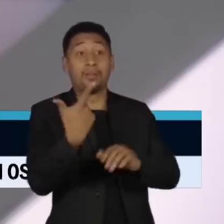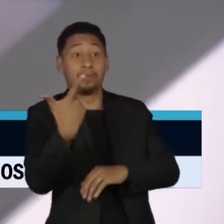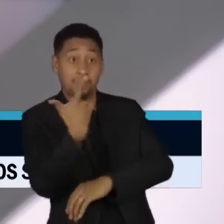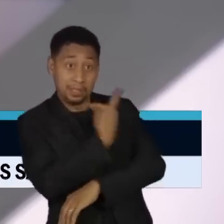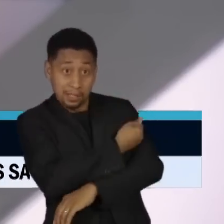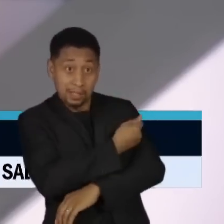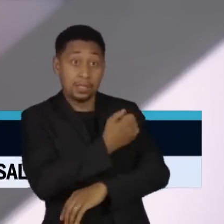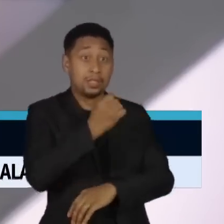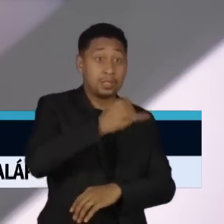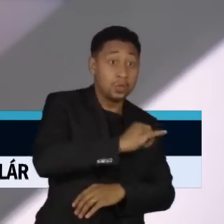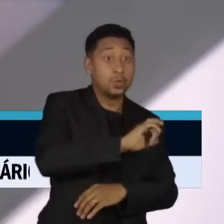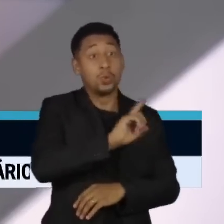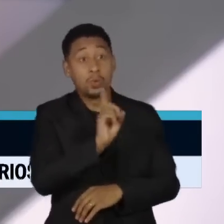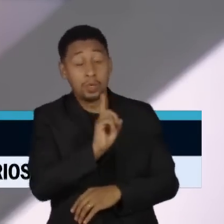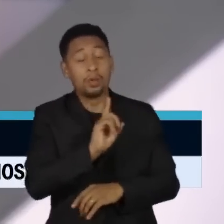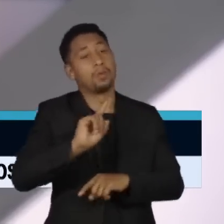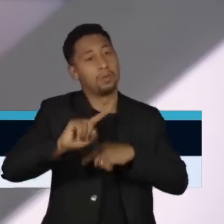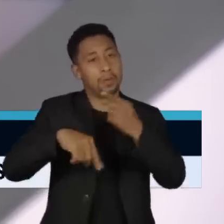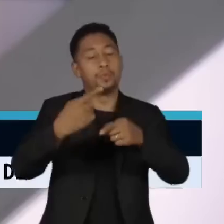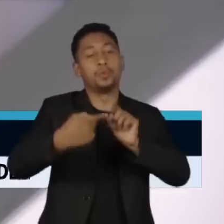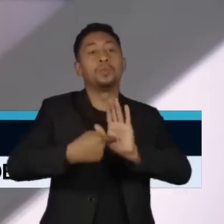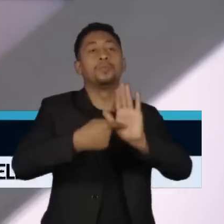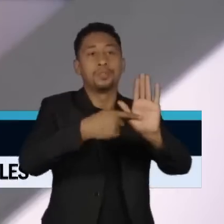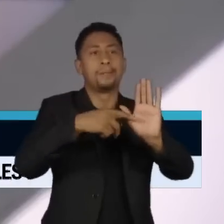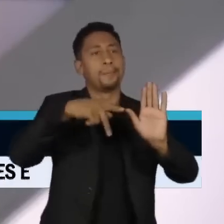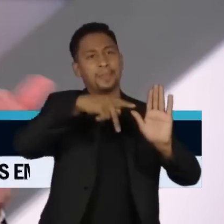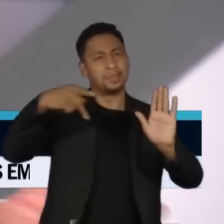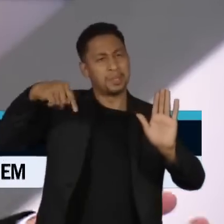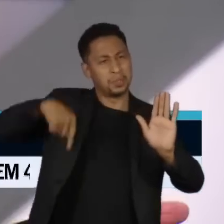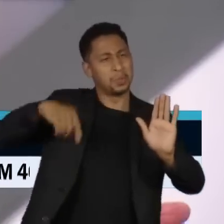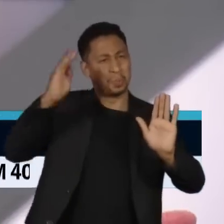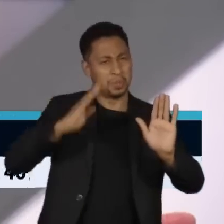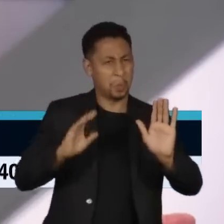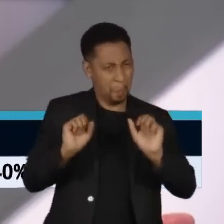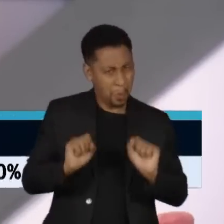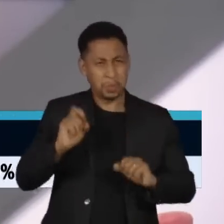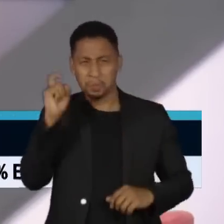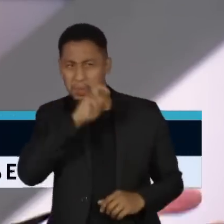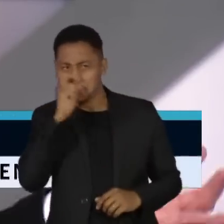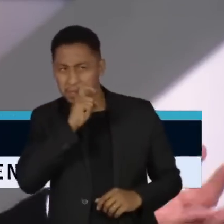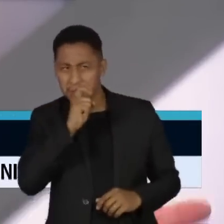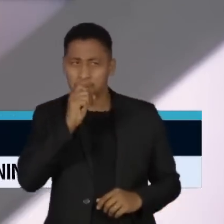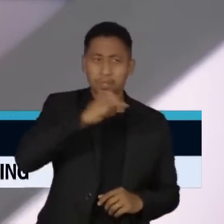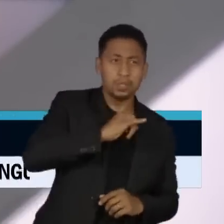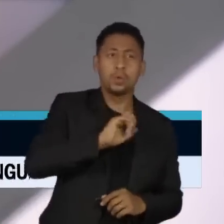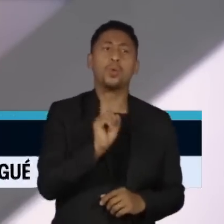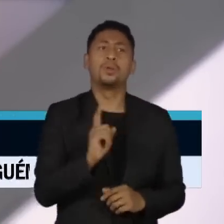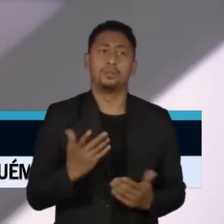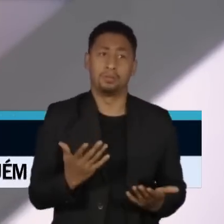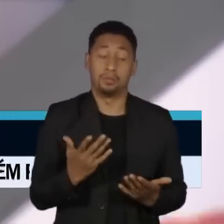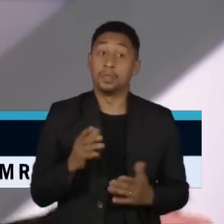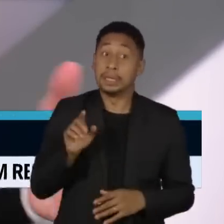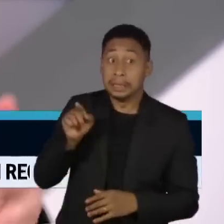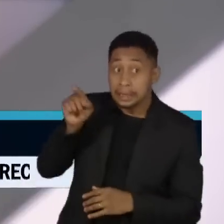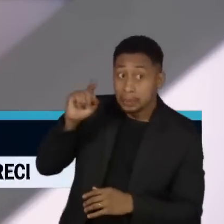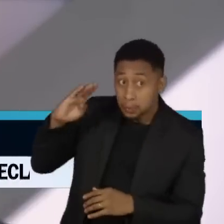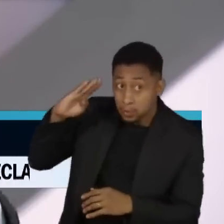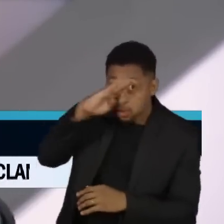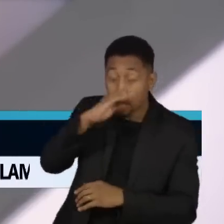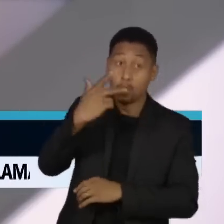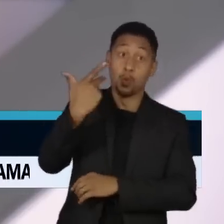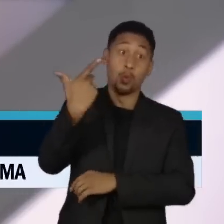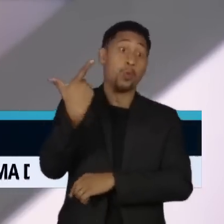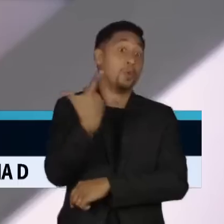ou qualquer autoridade Pública pode mentir ou não pode mentir porque esse que é o lado Grave se ele tomou e